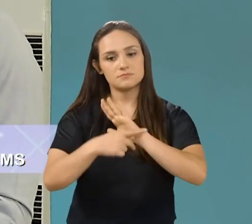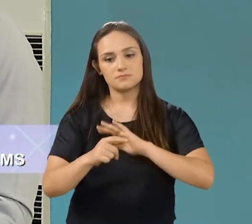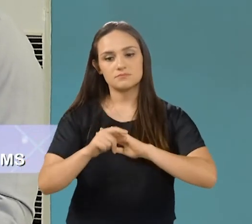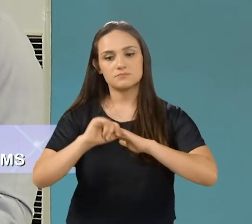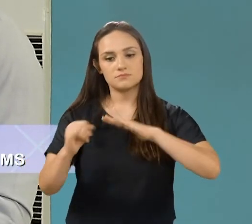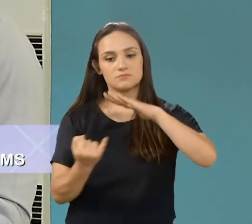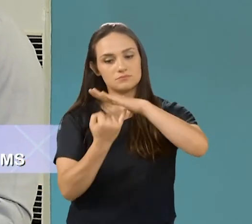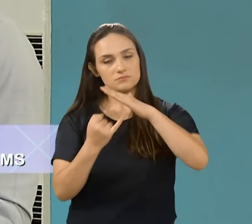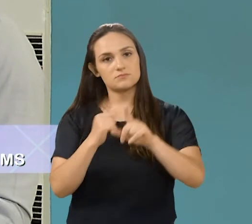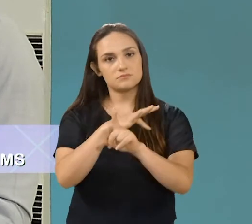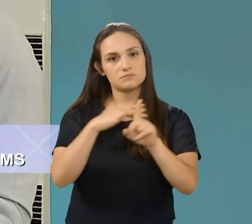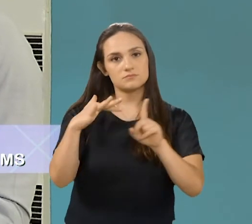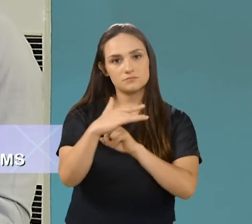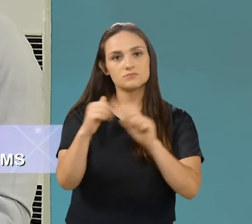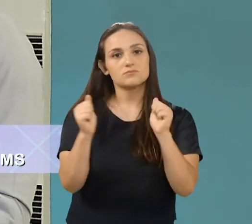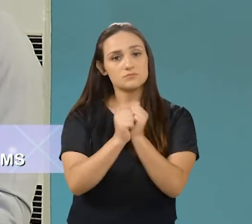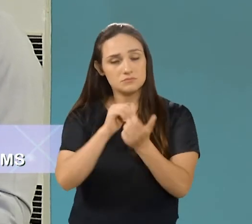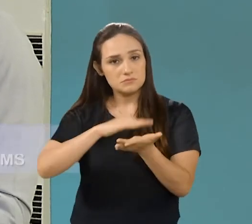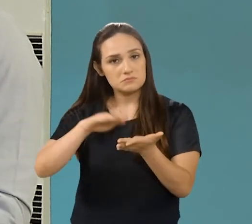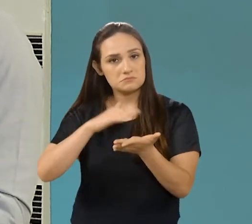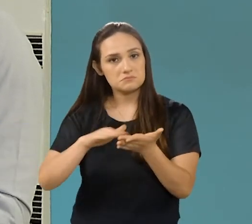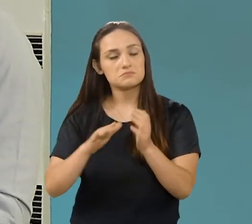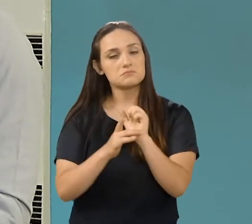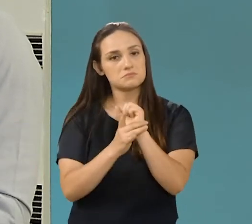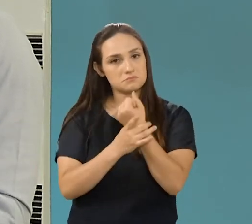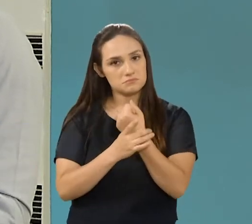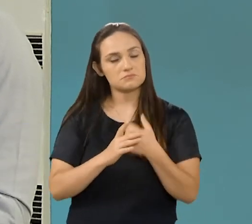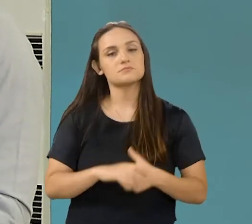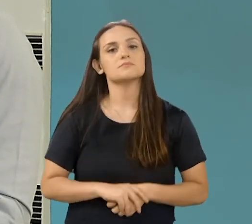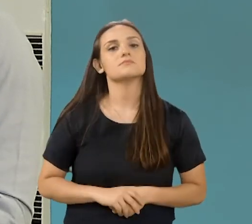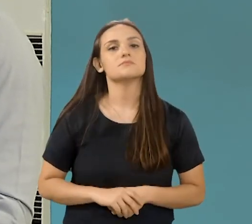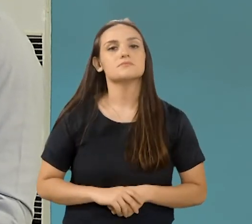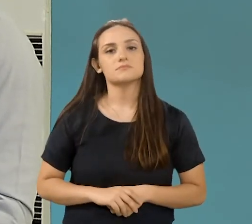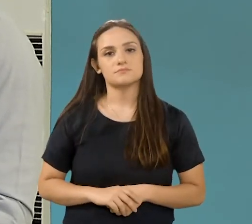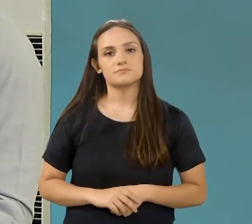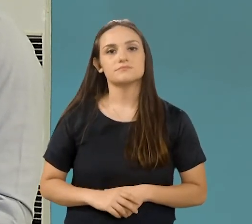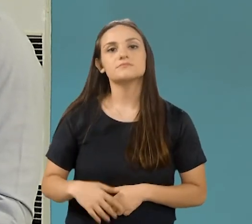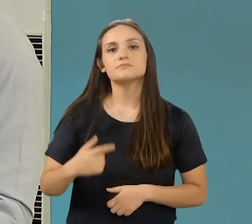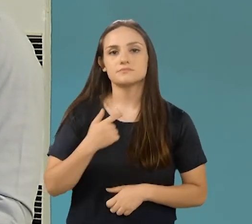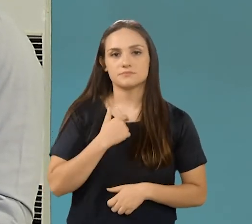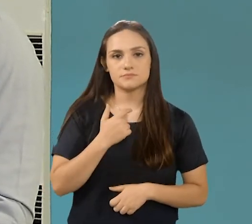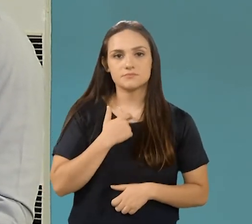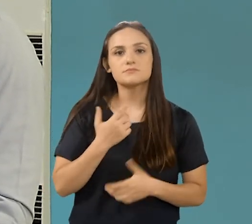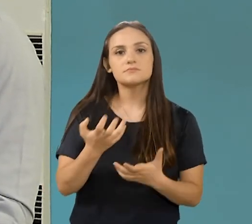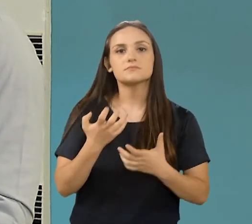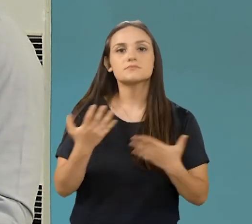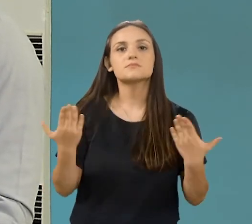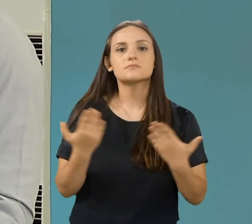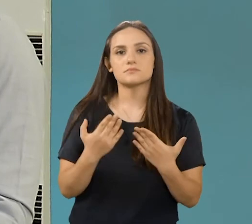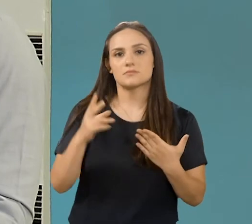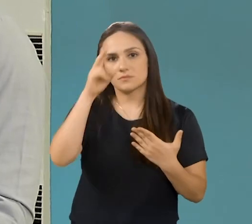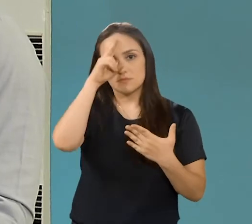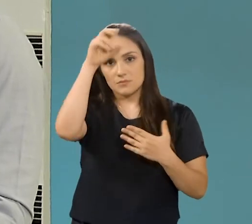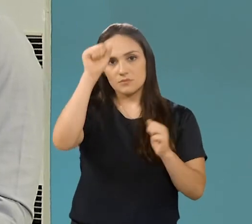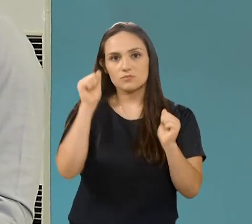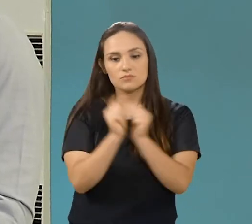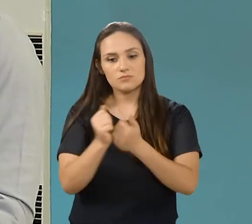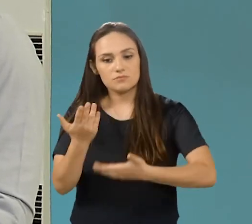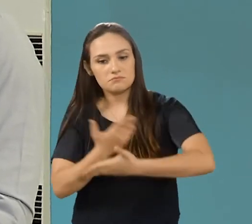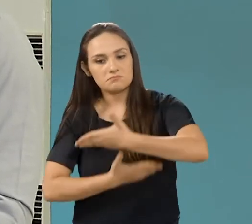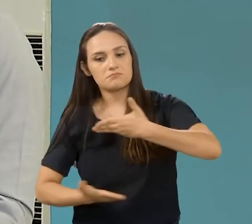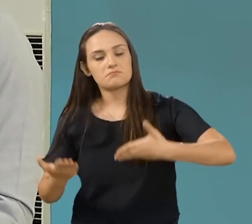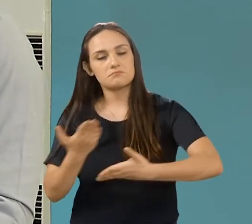junto com a Secretaria de Segurança neste momento, e dizer assim, refortalecer o trabalho de cooperação que foi